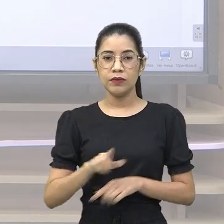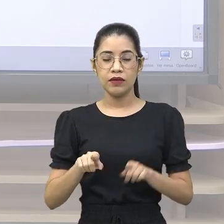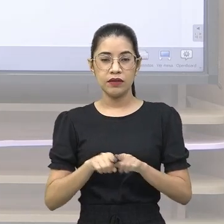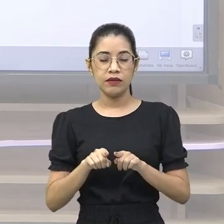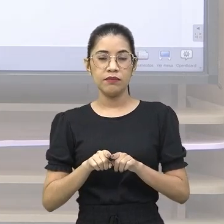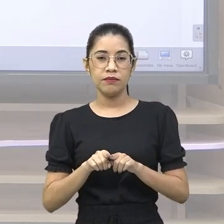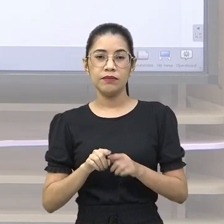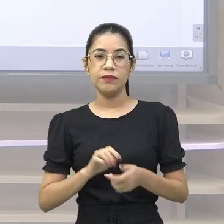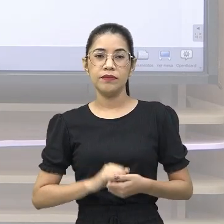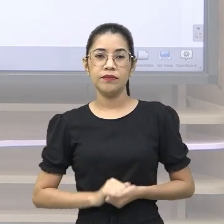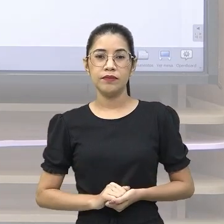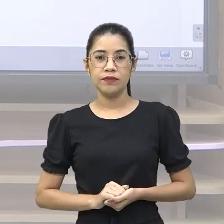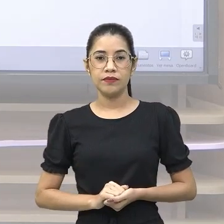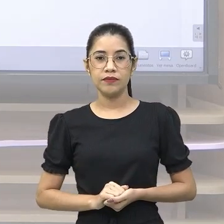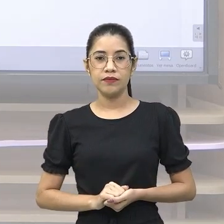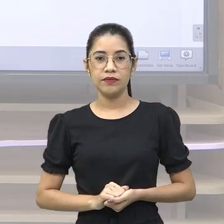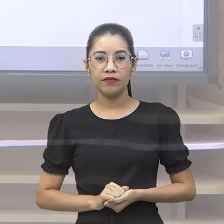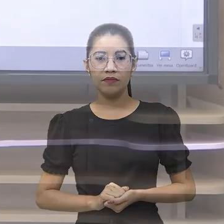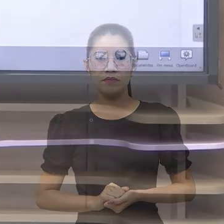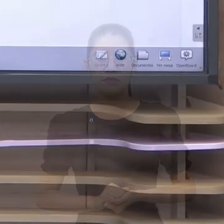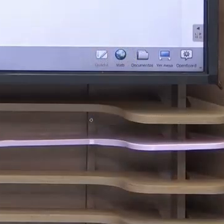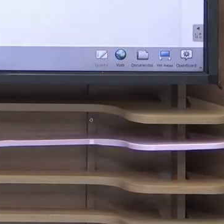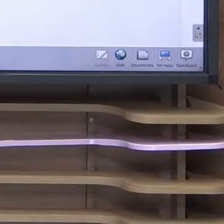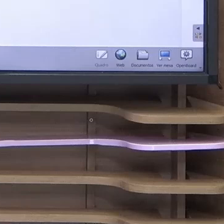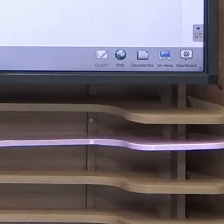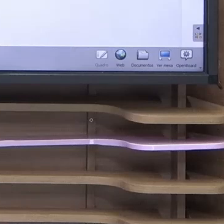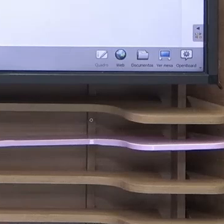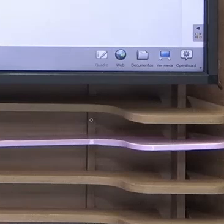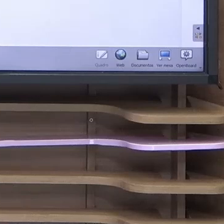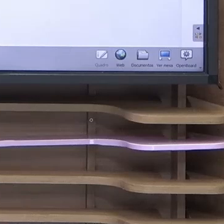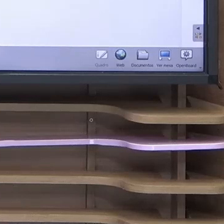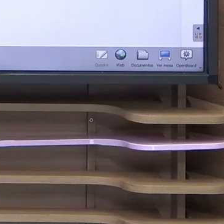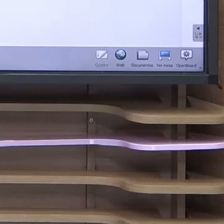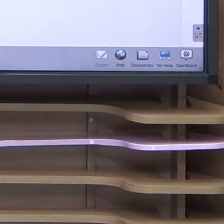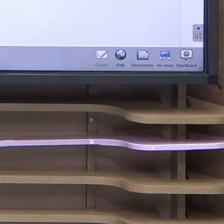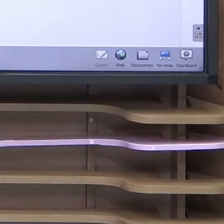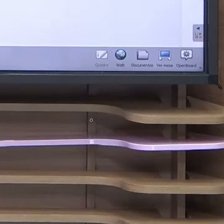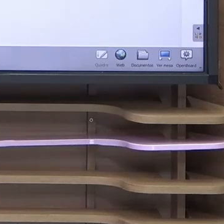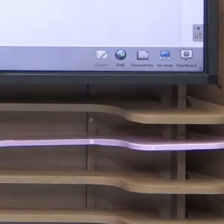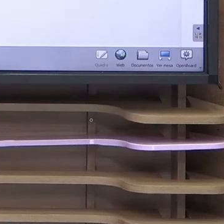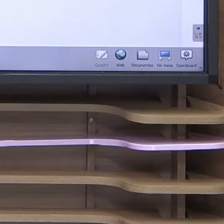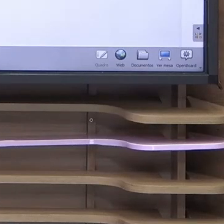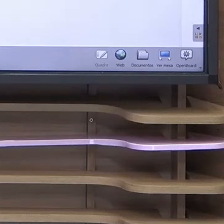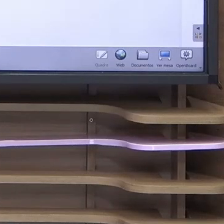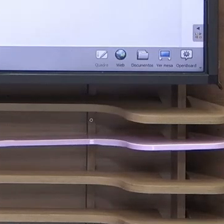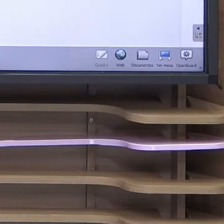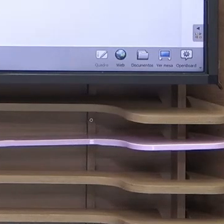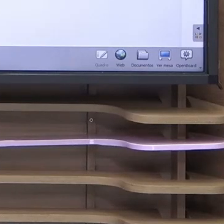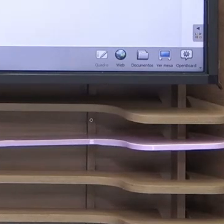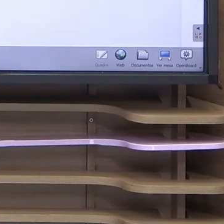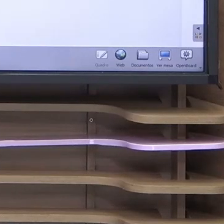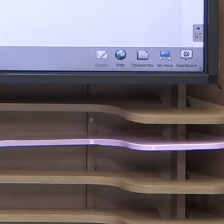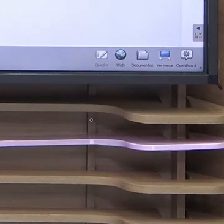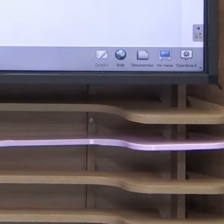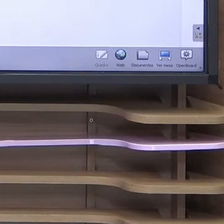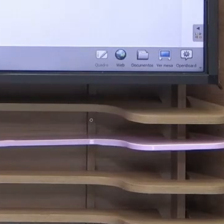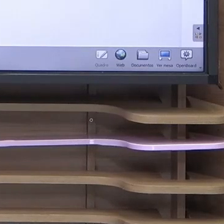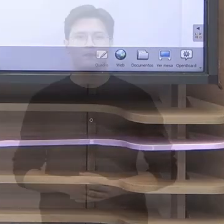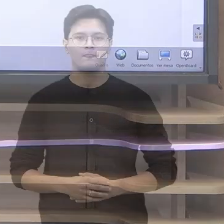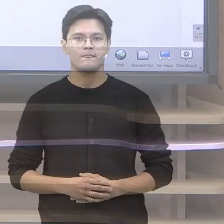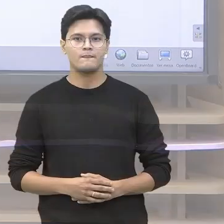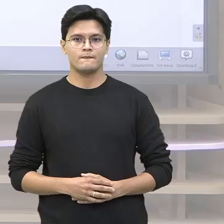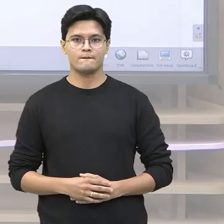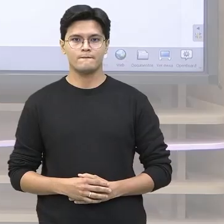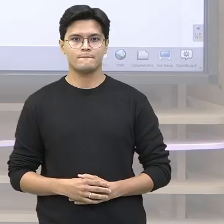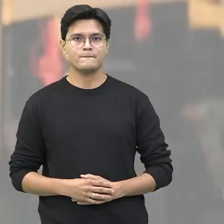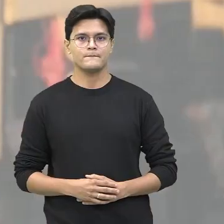rodoviária que a gente observou certo vamos agora assistir aí um vídeo mostrando aí Alguns modais e as suas diferenças vamos